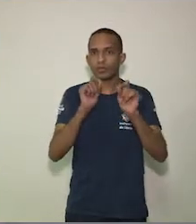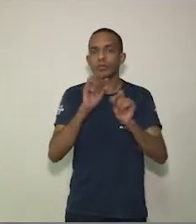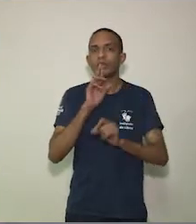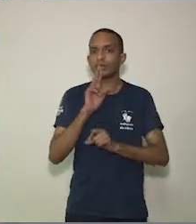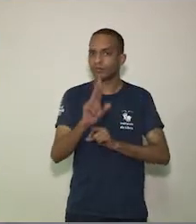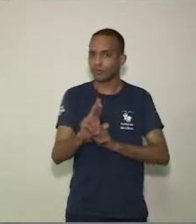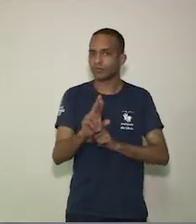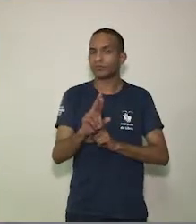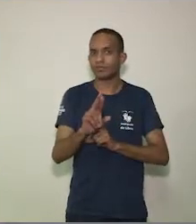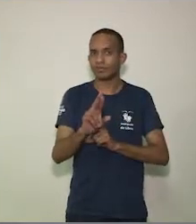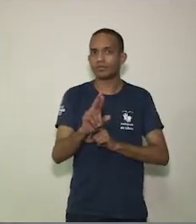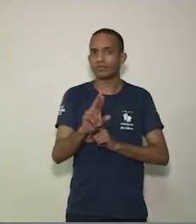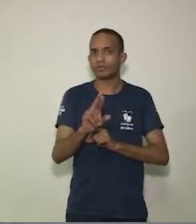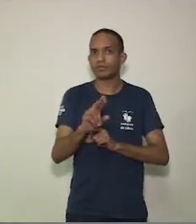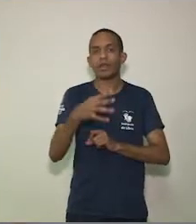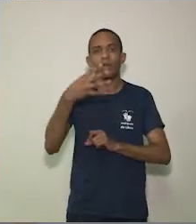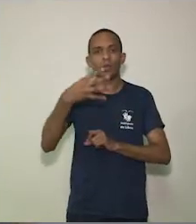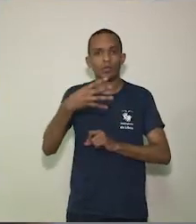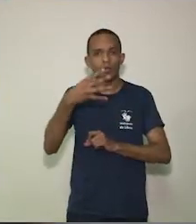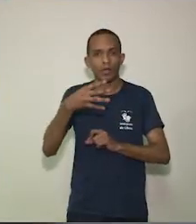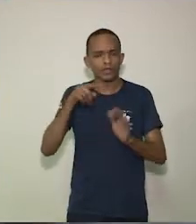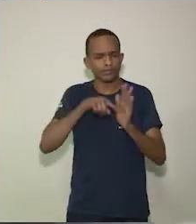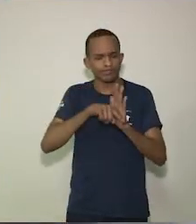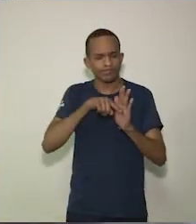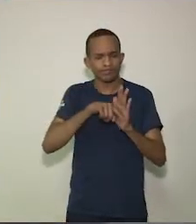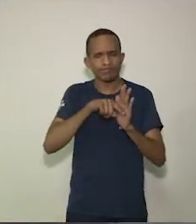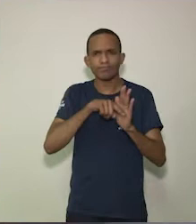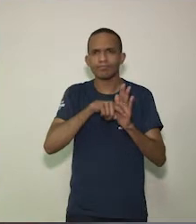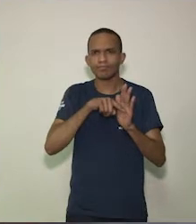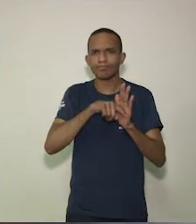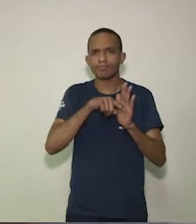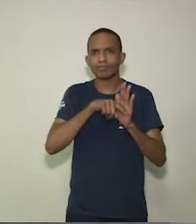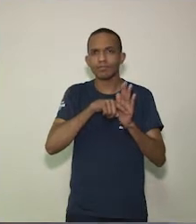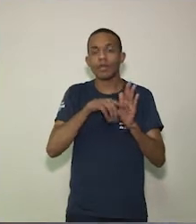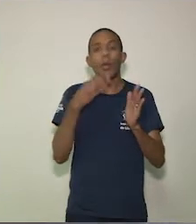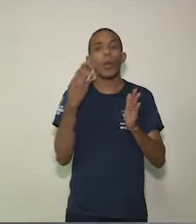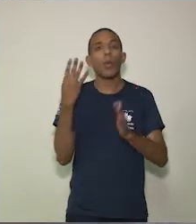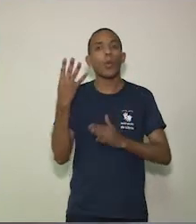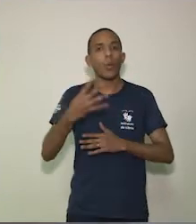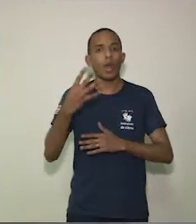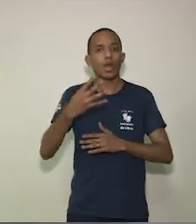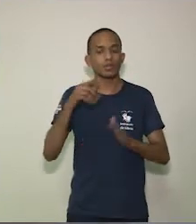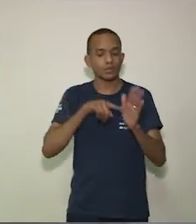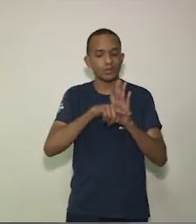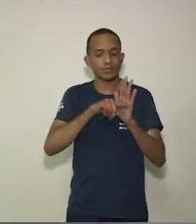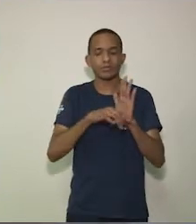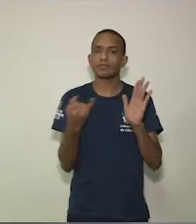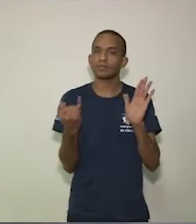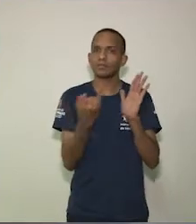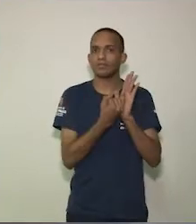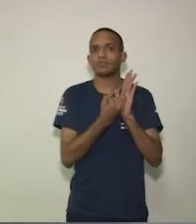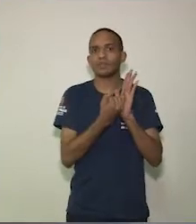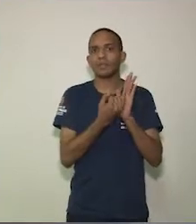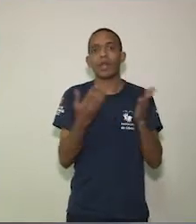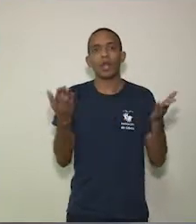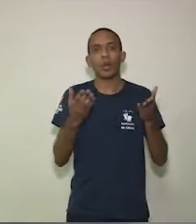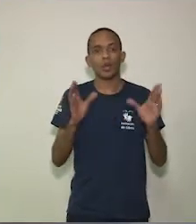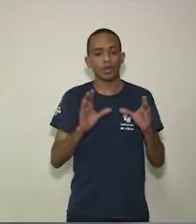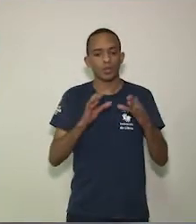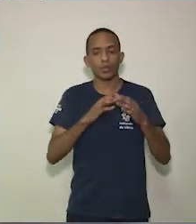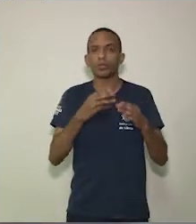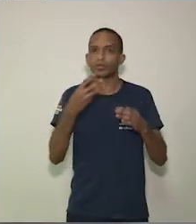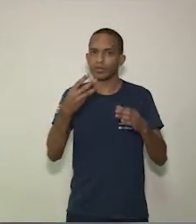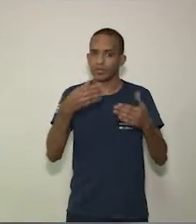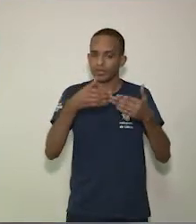resultados da quarta pesquisa, quarto inquérito sorológico, a fase número 3,